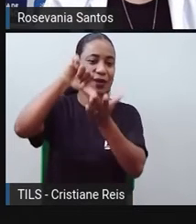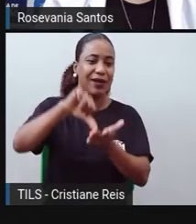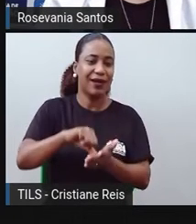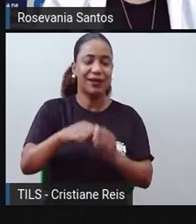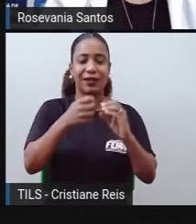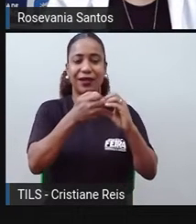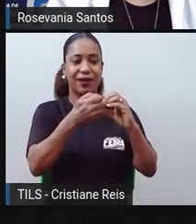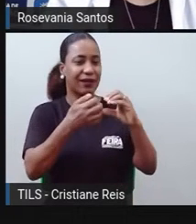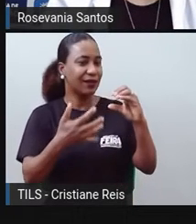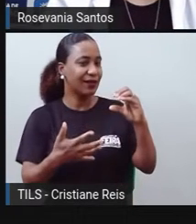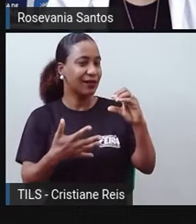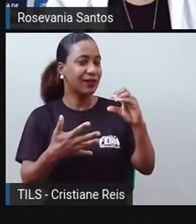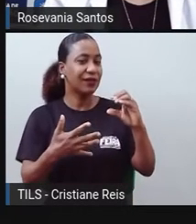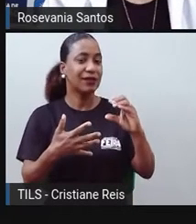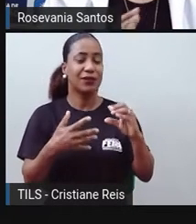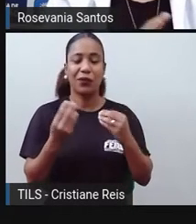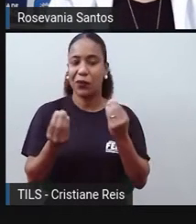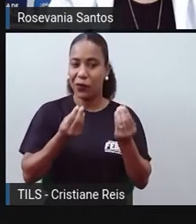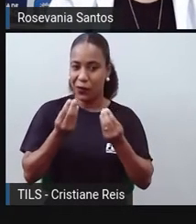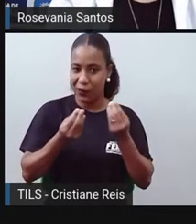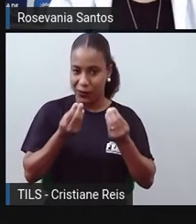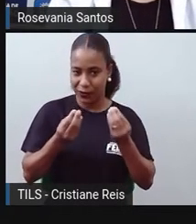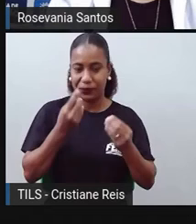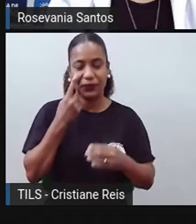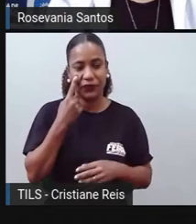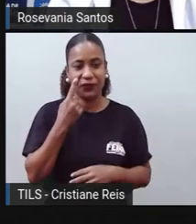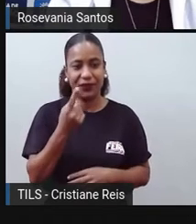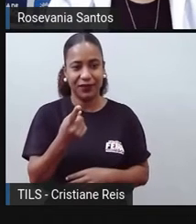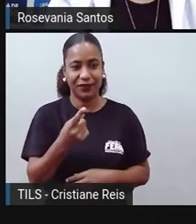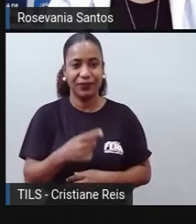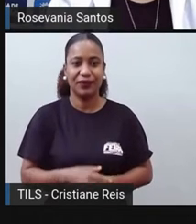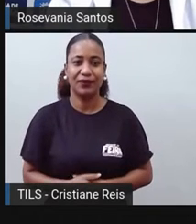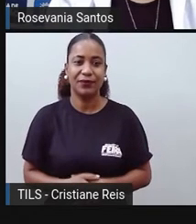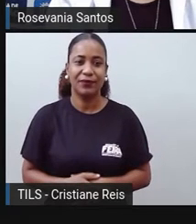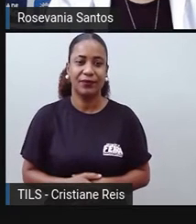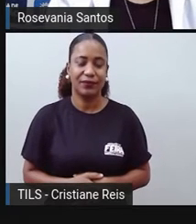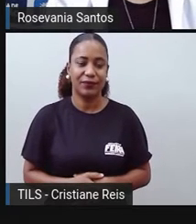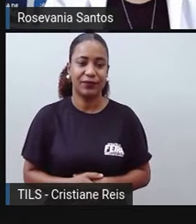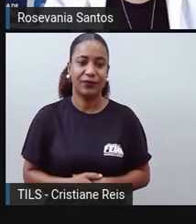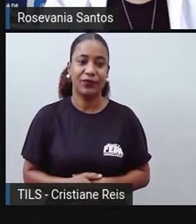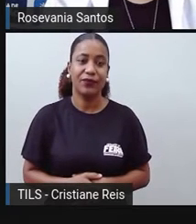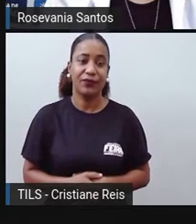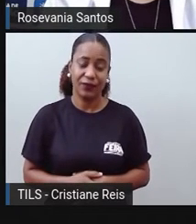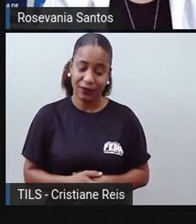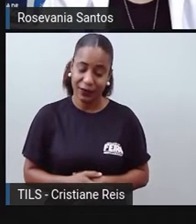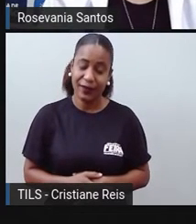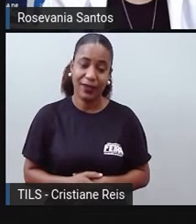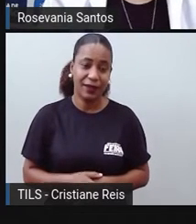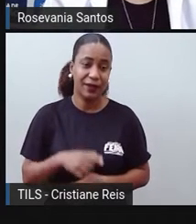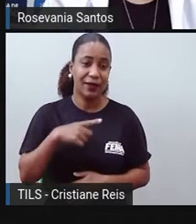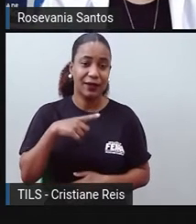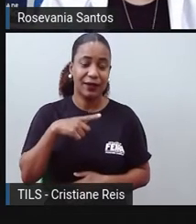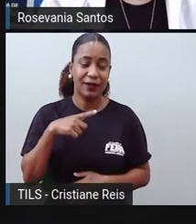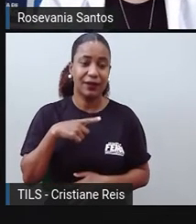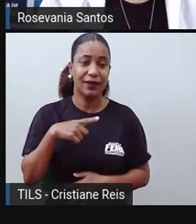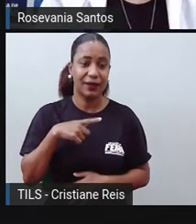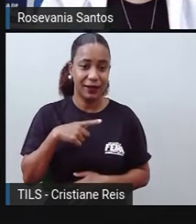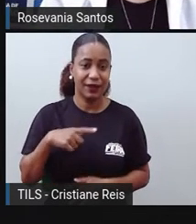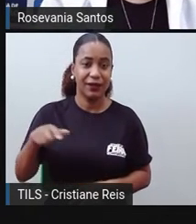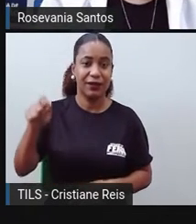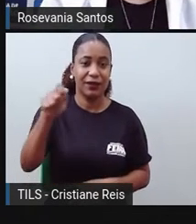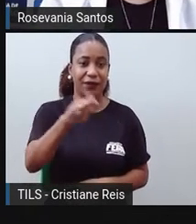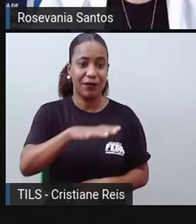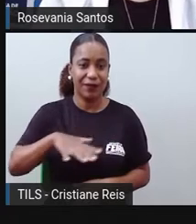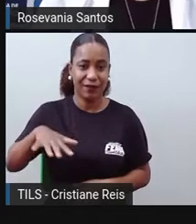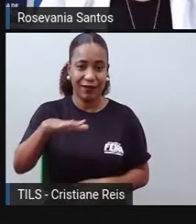diversas características, né, das áreas polares? É uma área, né, de grande depressão, onde se localiza o Oceano